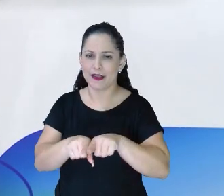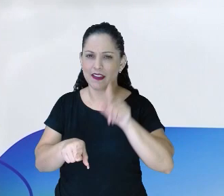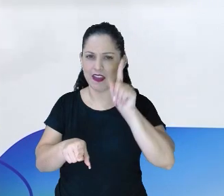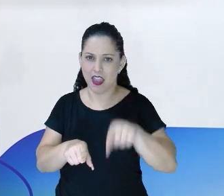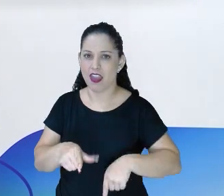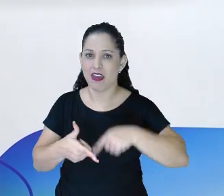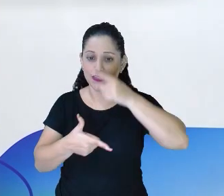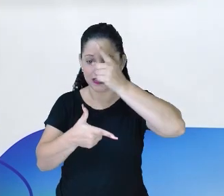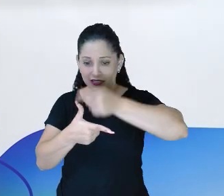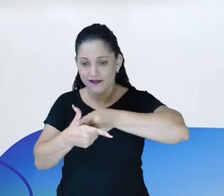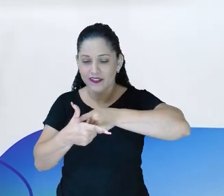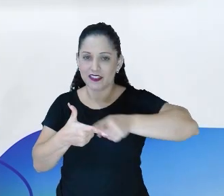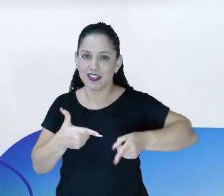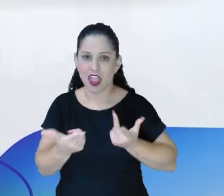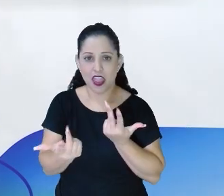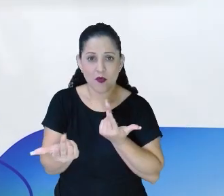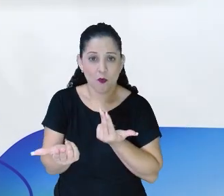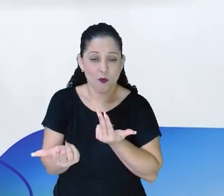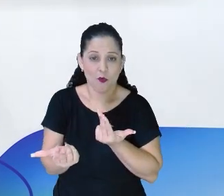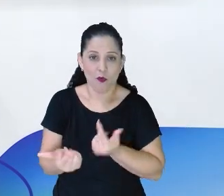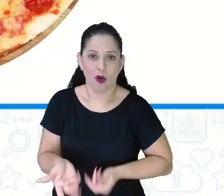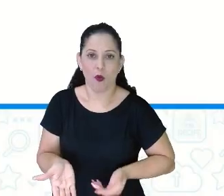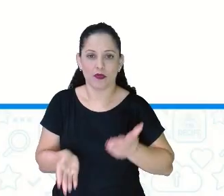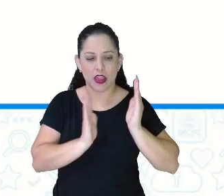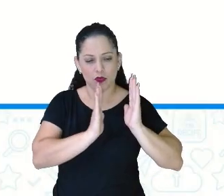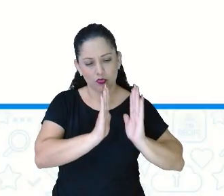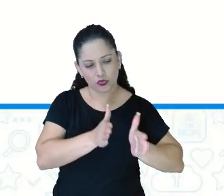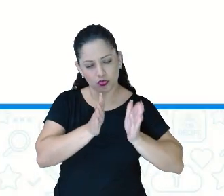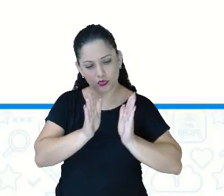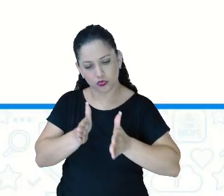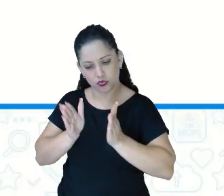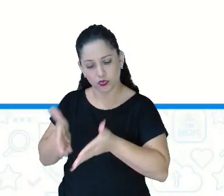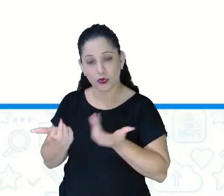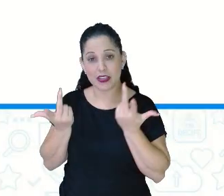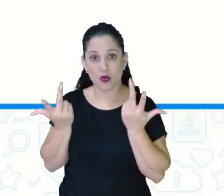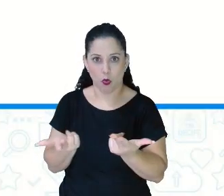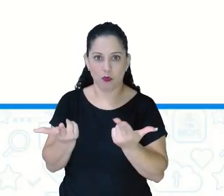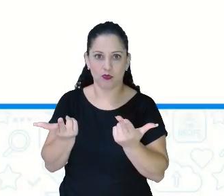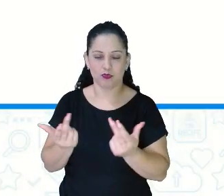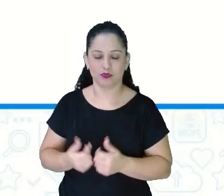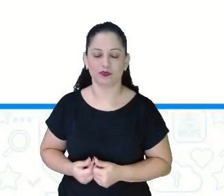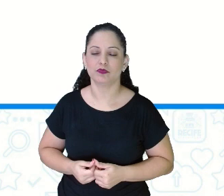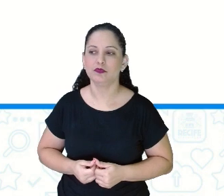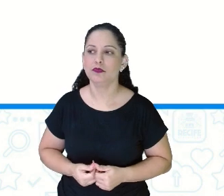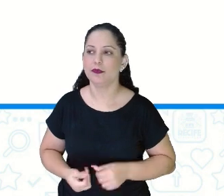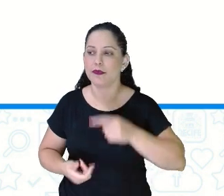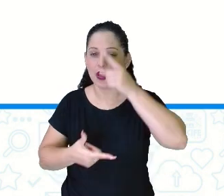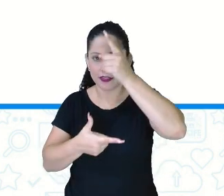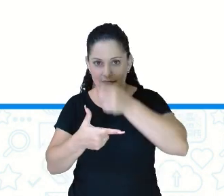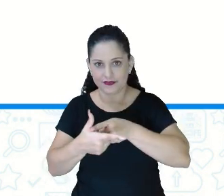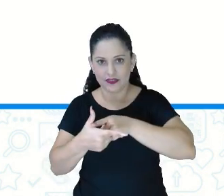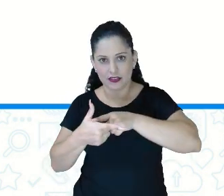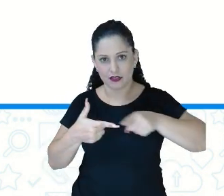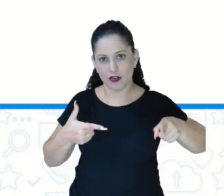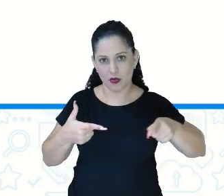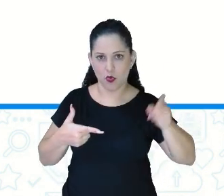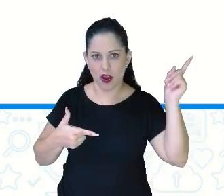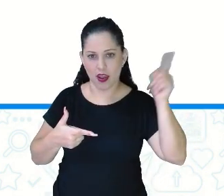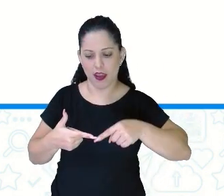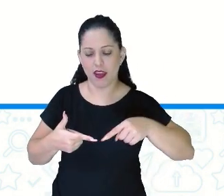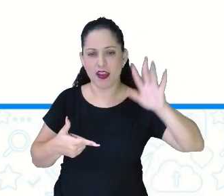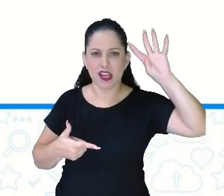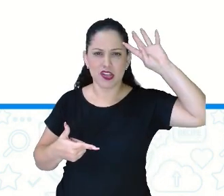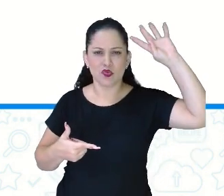dividir em partes. Dividir em partes iguais. A divisão possibilita a resolução